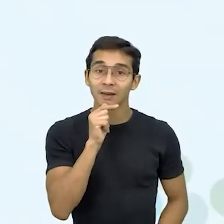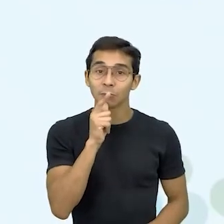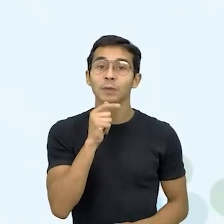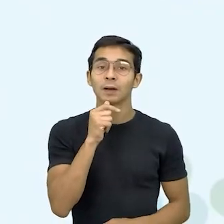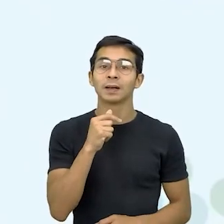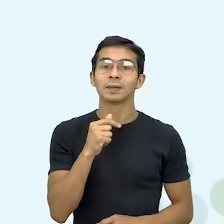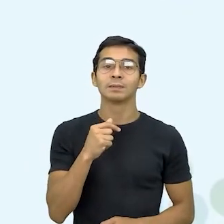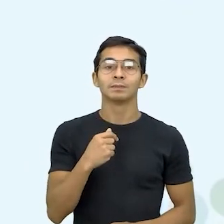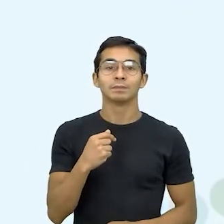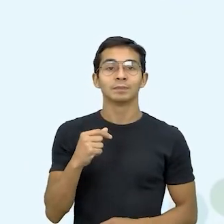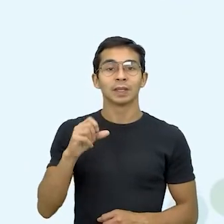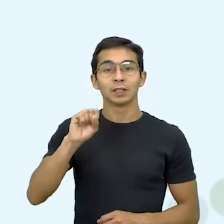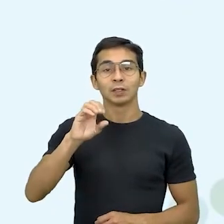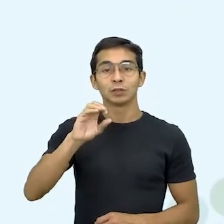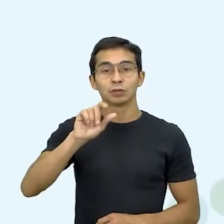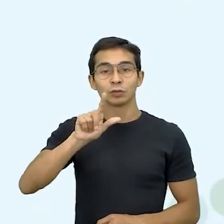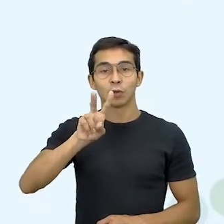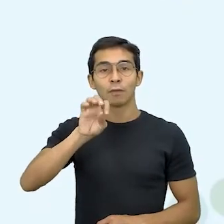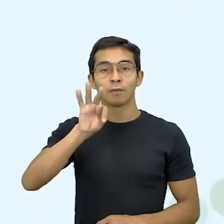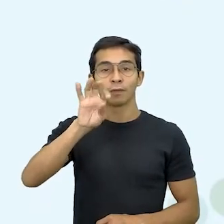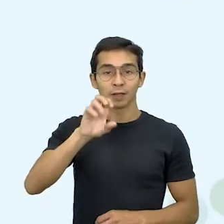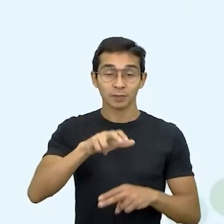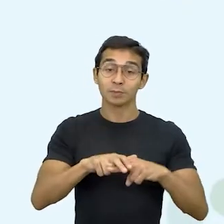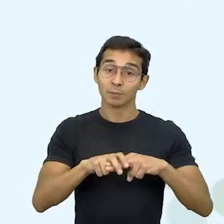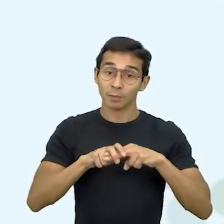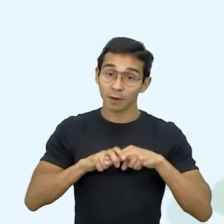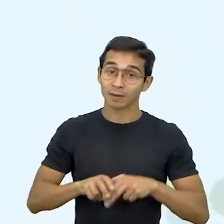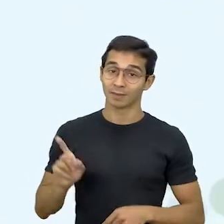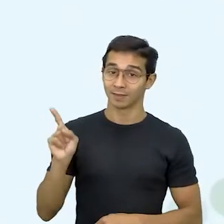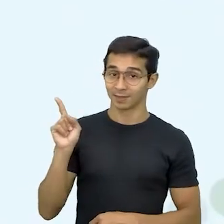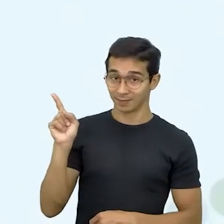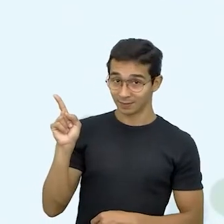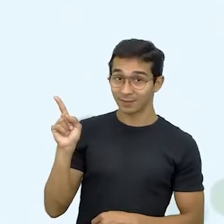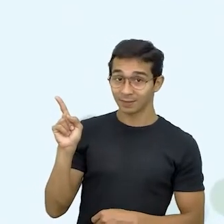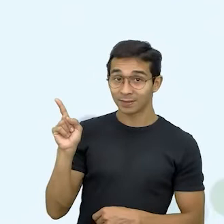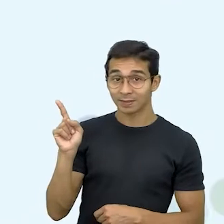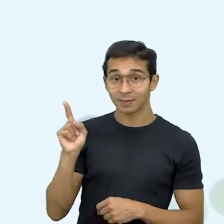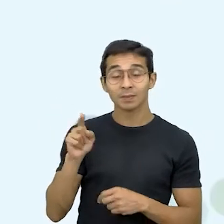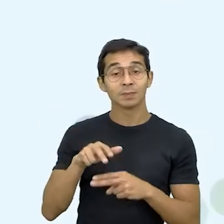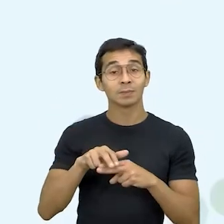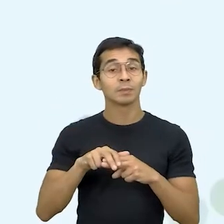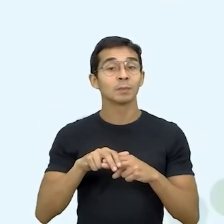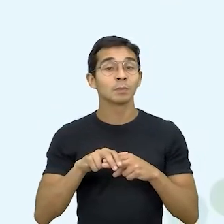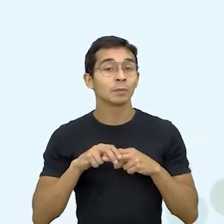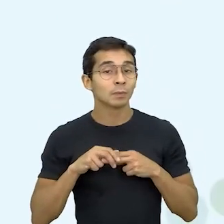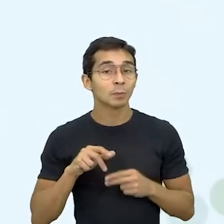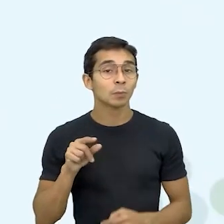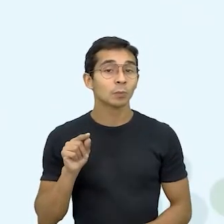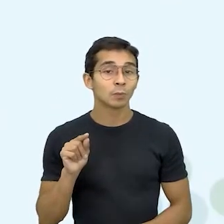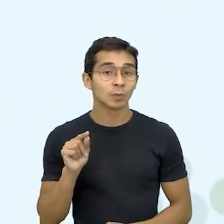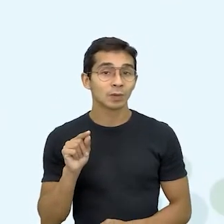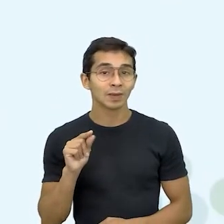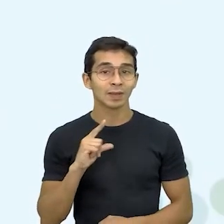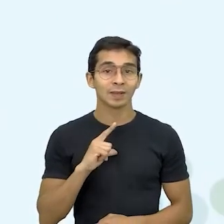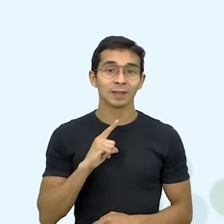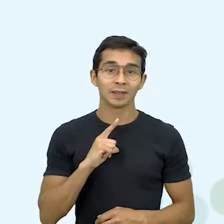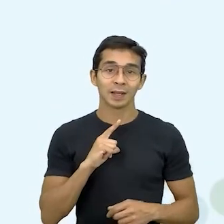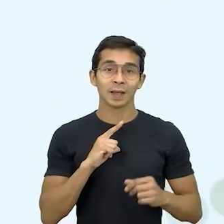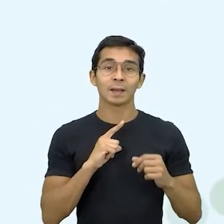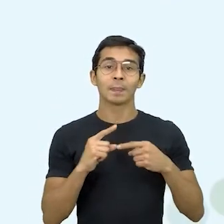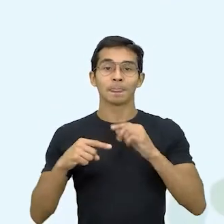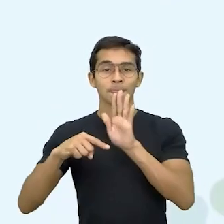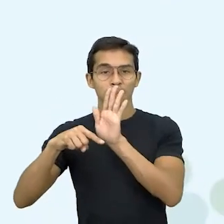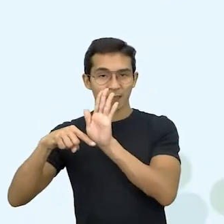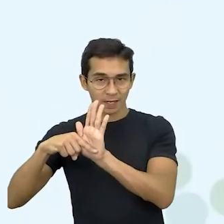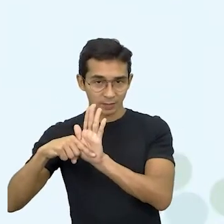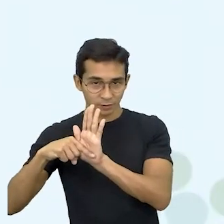chamar a água de solvente universal, pois é a partir da sua polaridade, ou seja, da presença de cargas parciais negativas